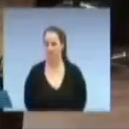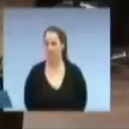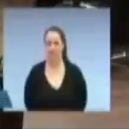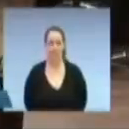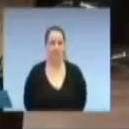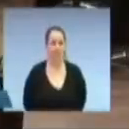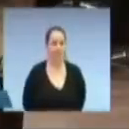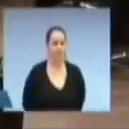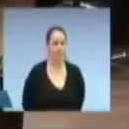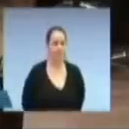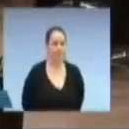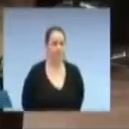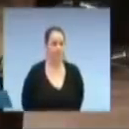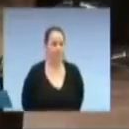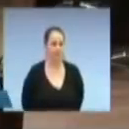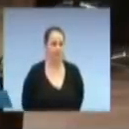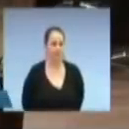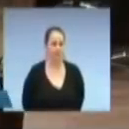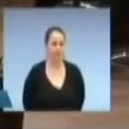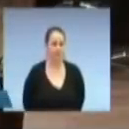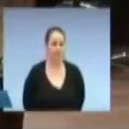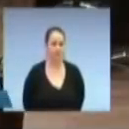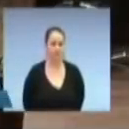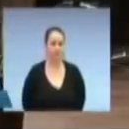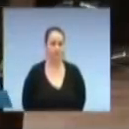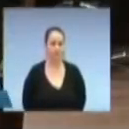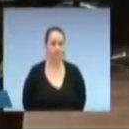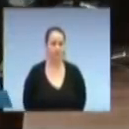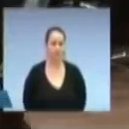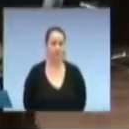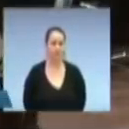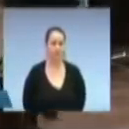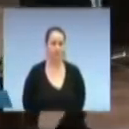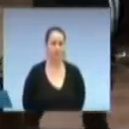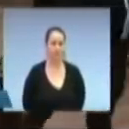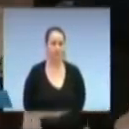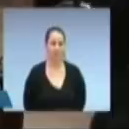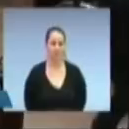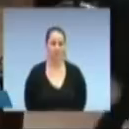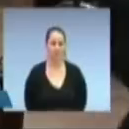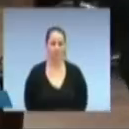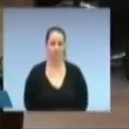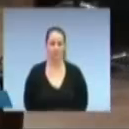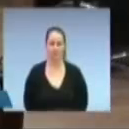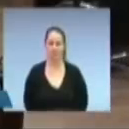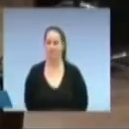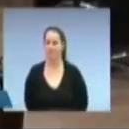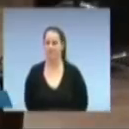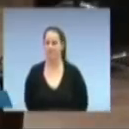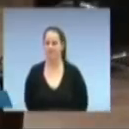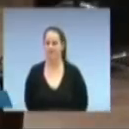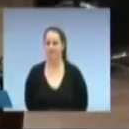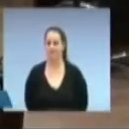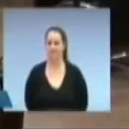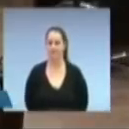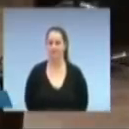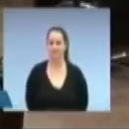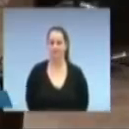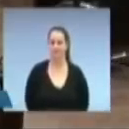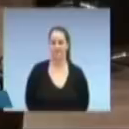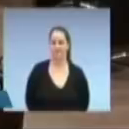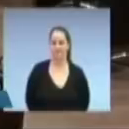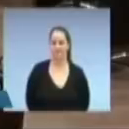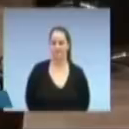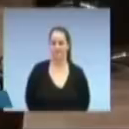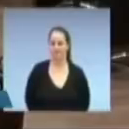algum tipo de bobagem como algo que eles devem ali fingir que se importam mas na verdade não se importa né me chama atenção as